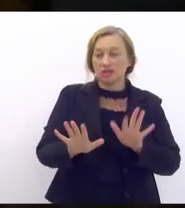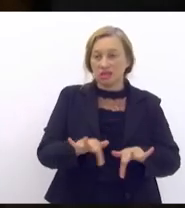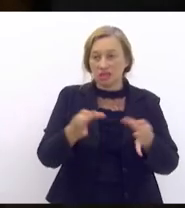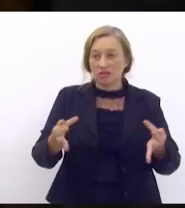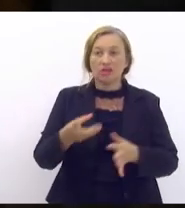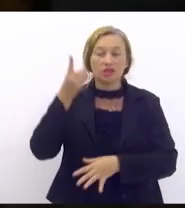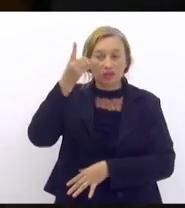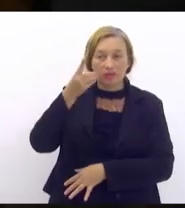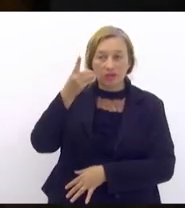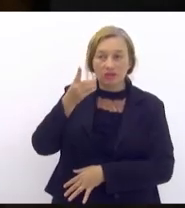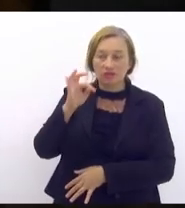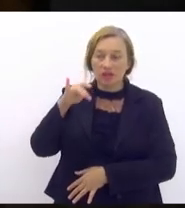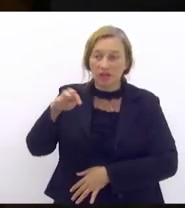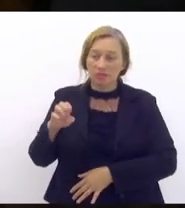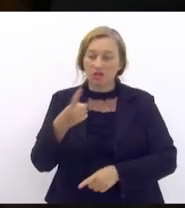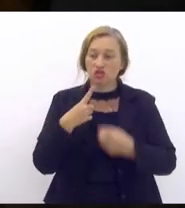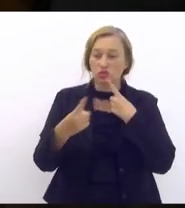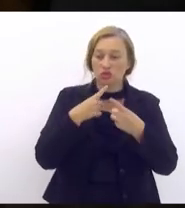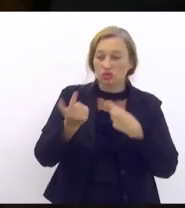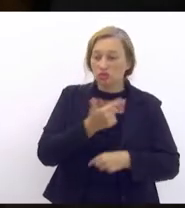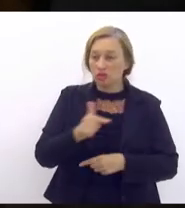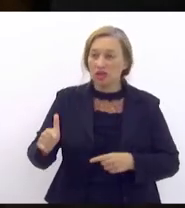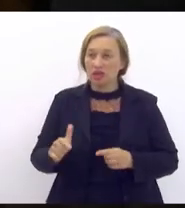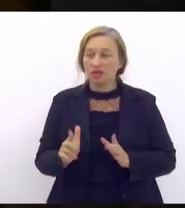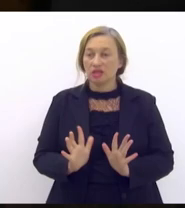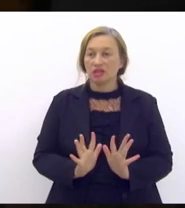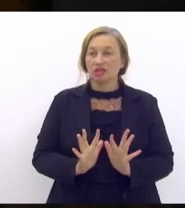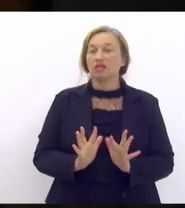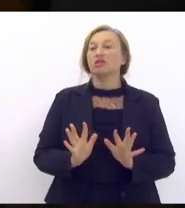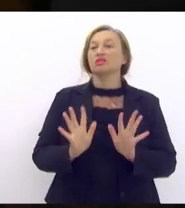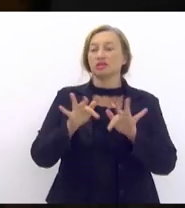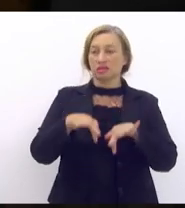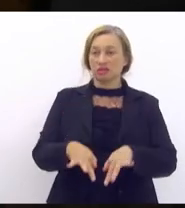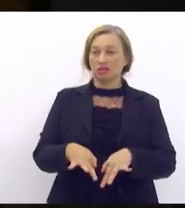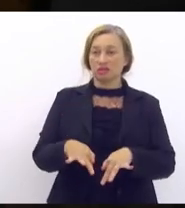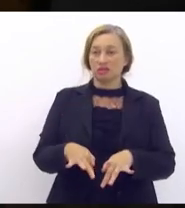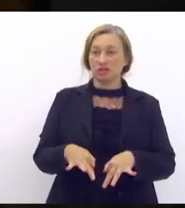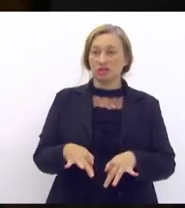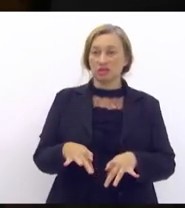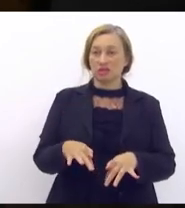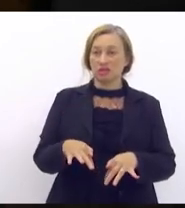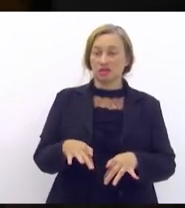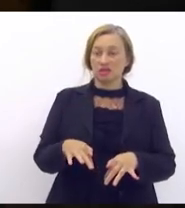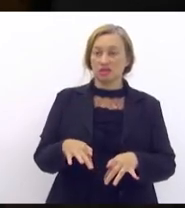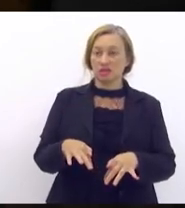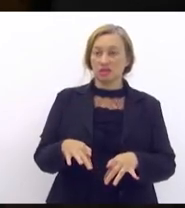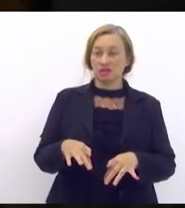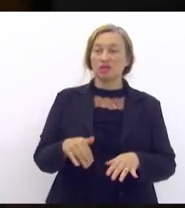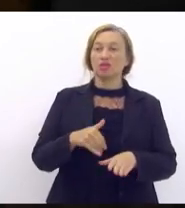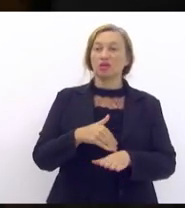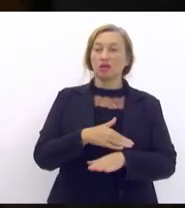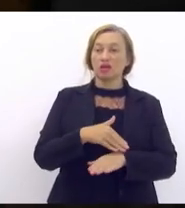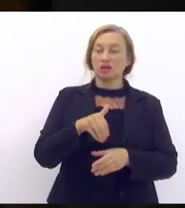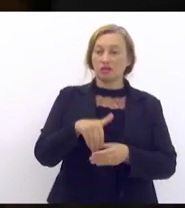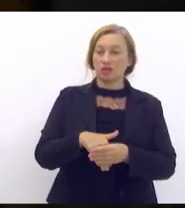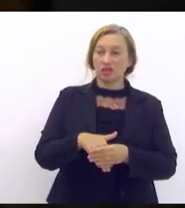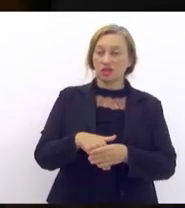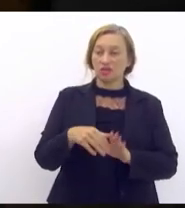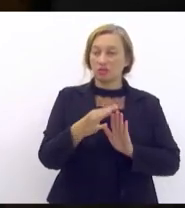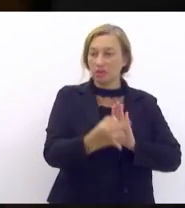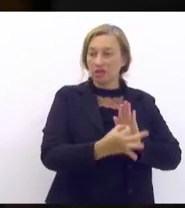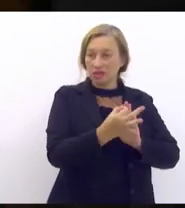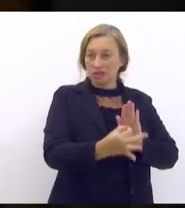Felipe Soares. Em discussão, não havendo quem queira discutir, encerrada a discussão. Em votação, parecer